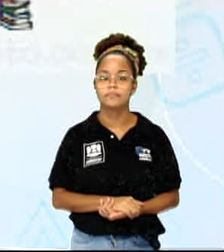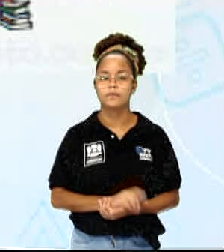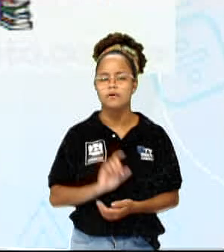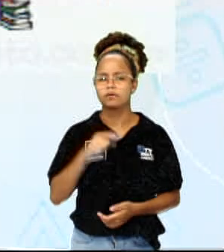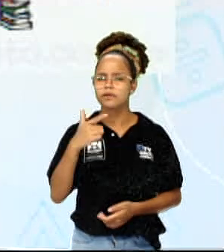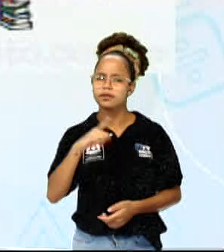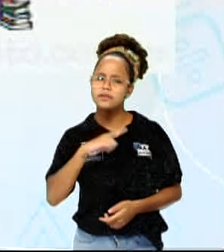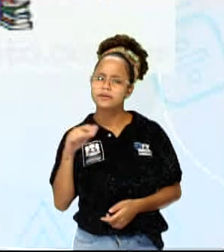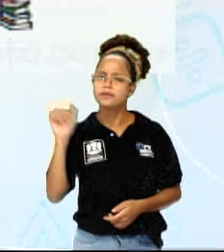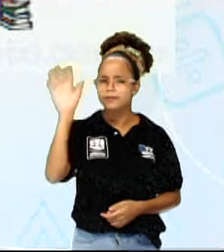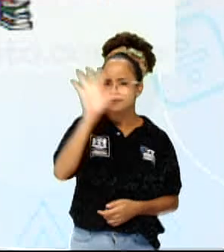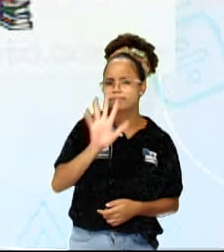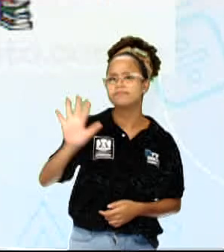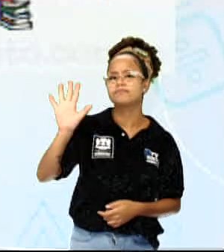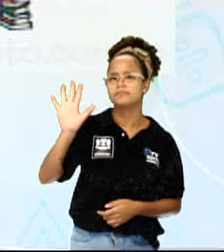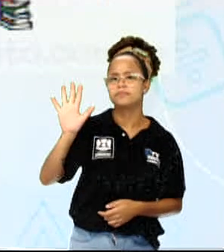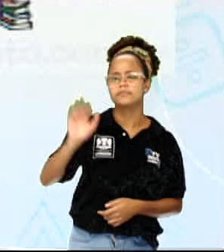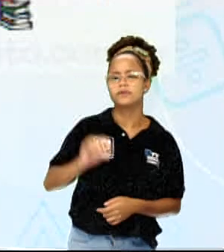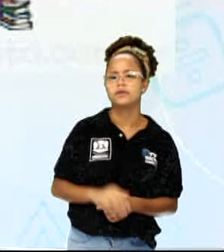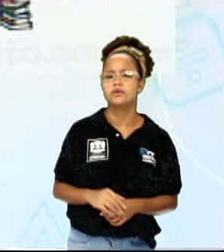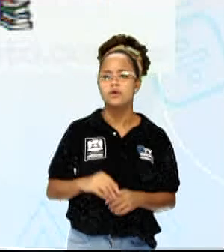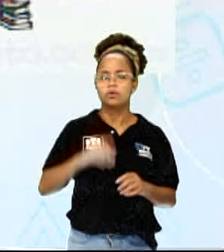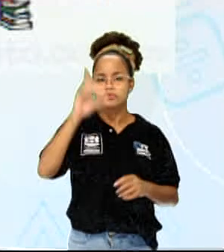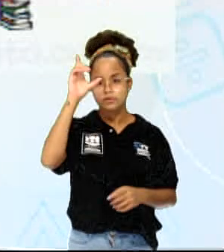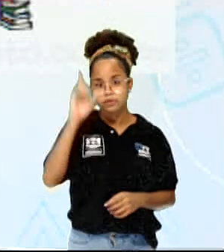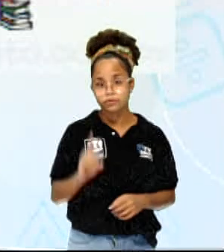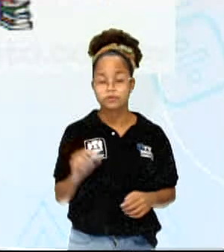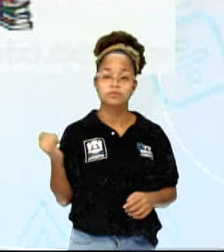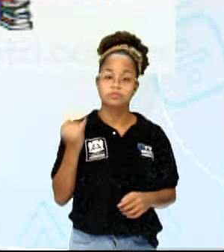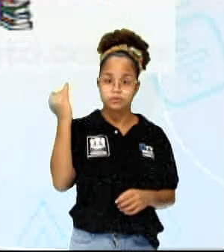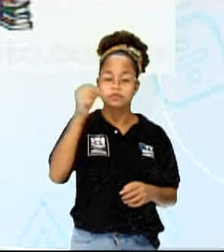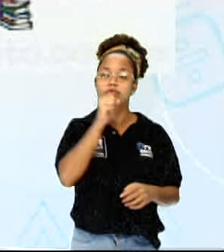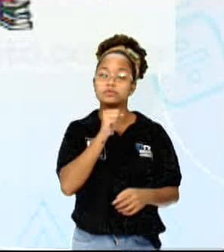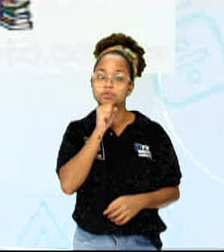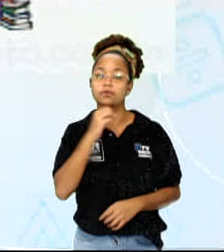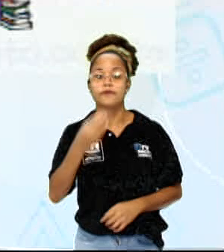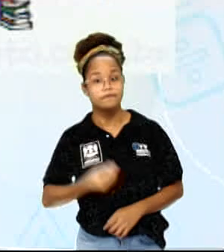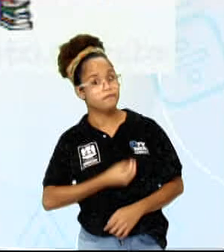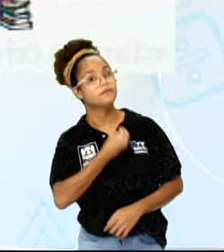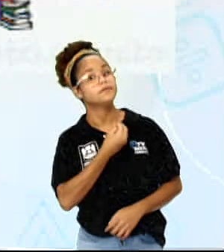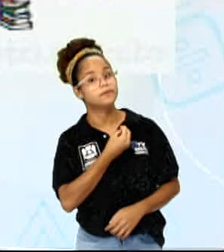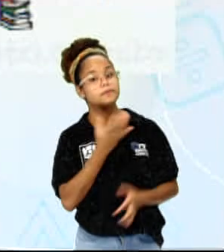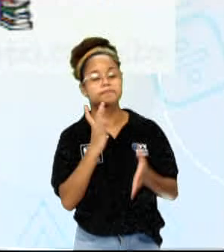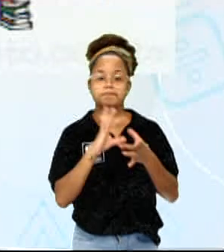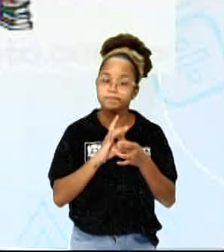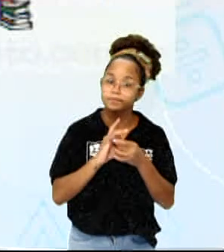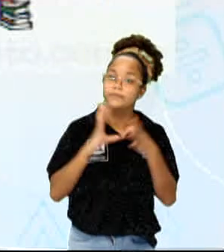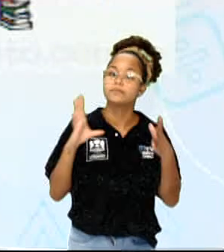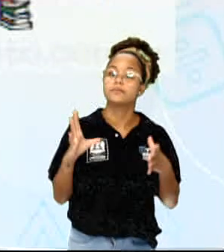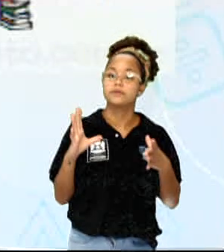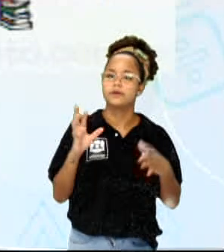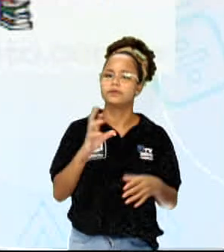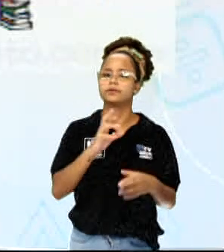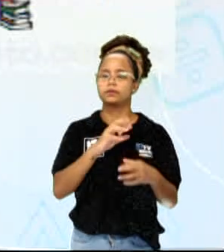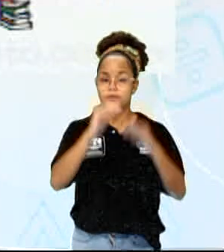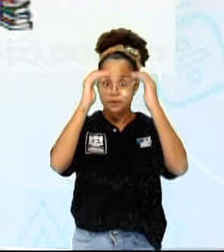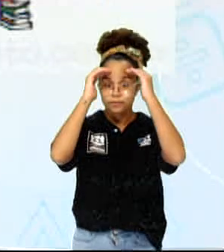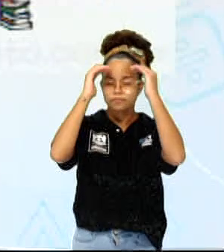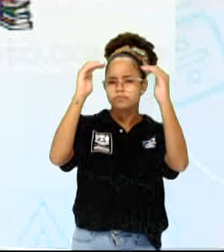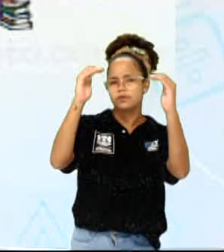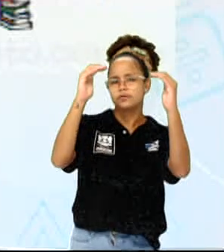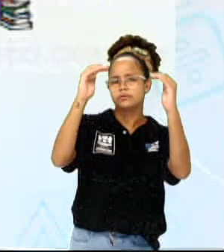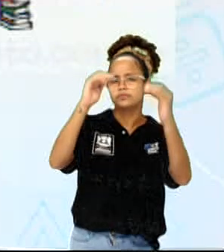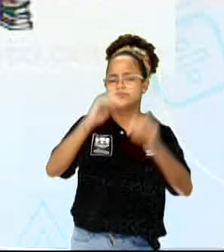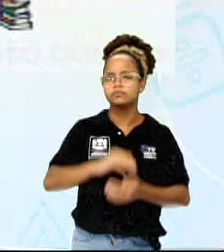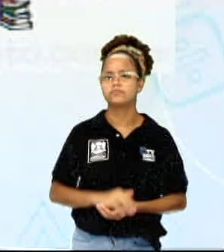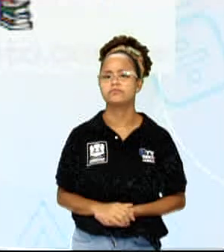vemos alguns direitos fundamentais do idoso: vida, liberdade, respeito,